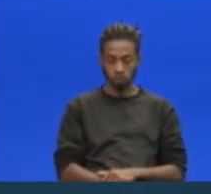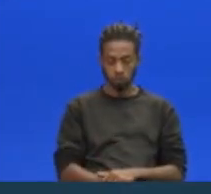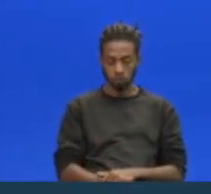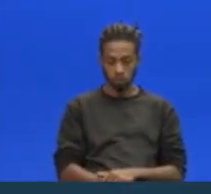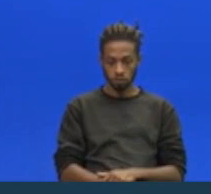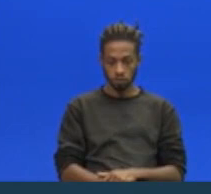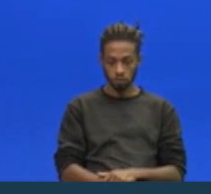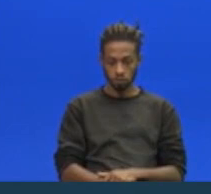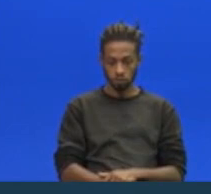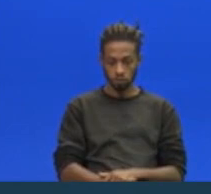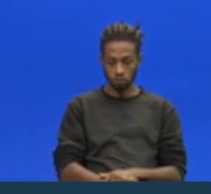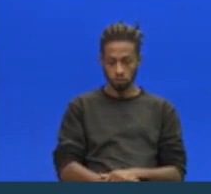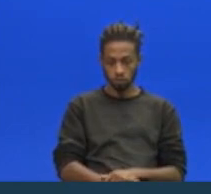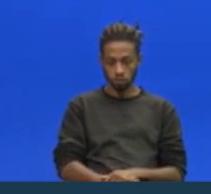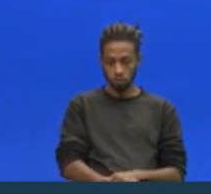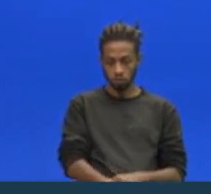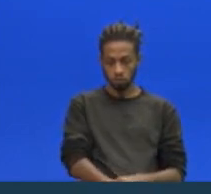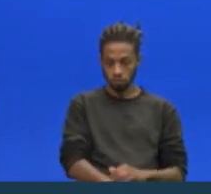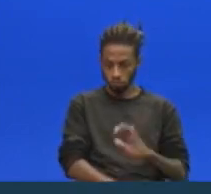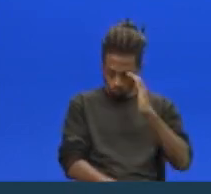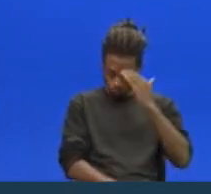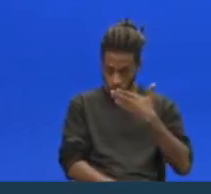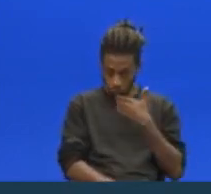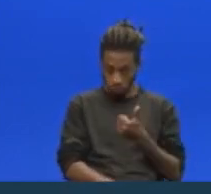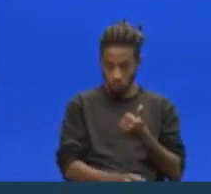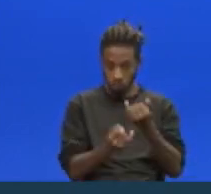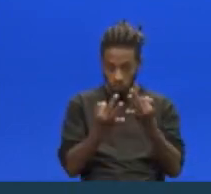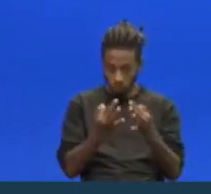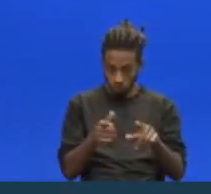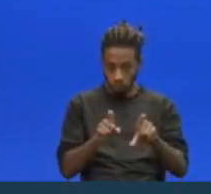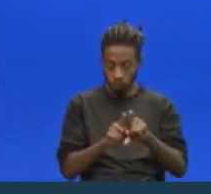Bom, para se melhor entender, né,